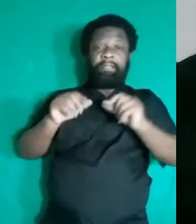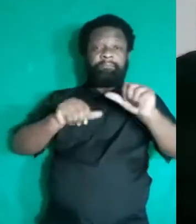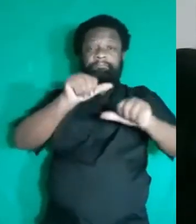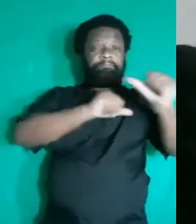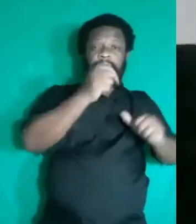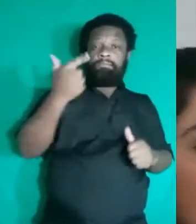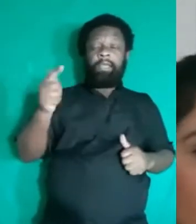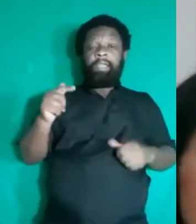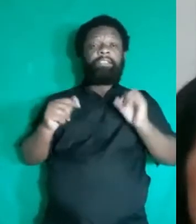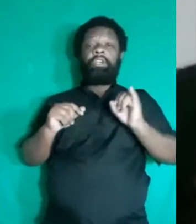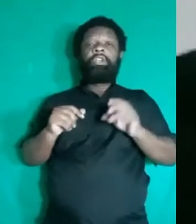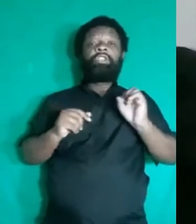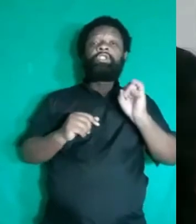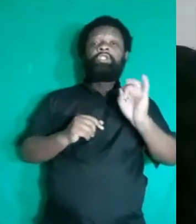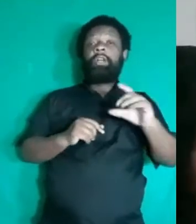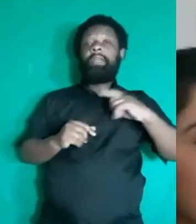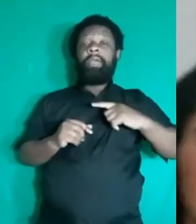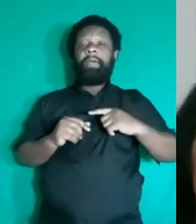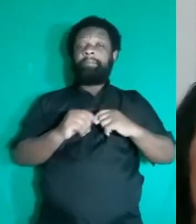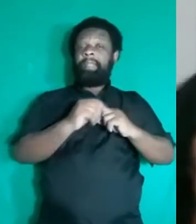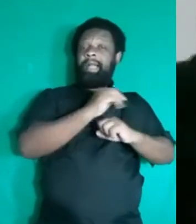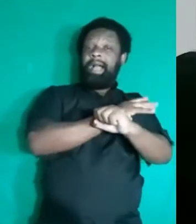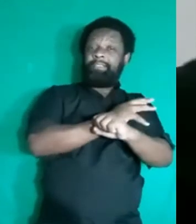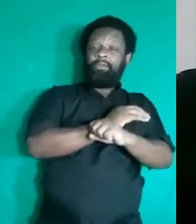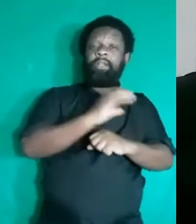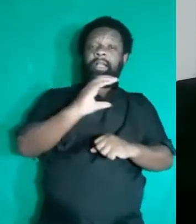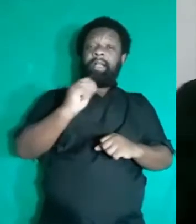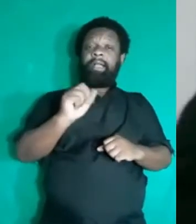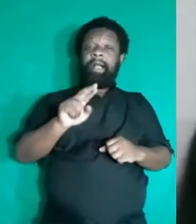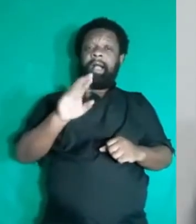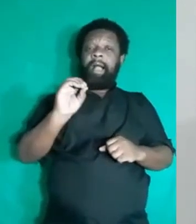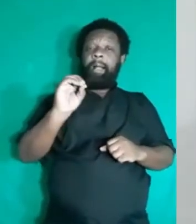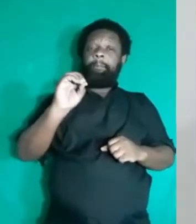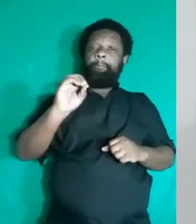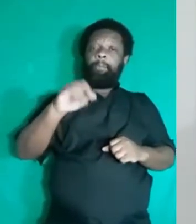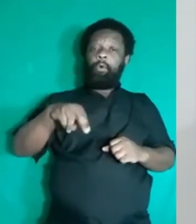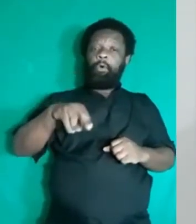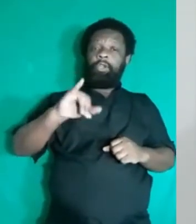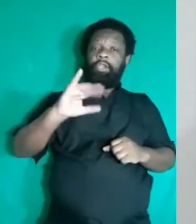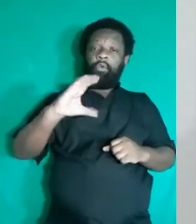ácido que tem carbono. Aqui não existe essa variação, só existe ácido